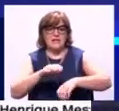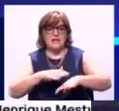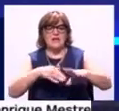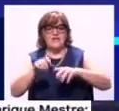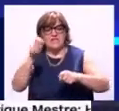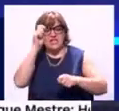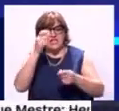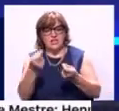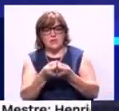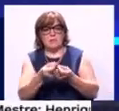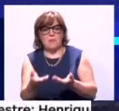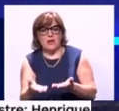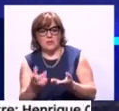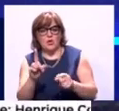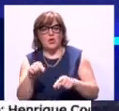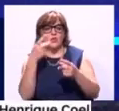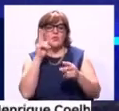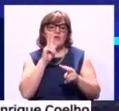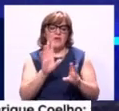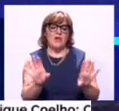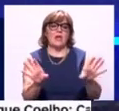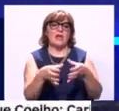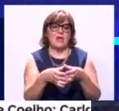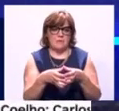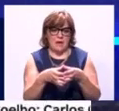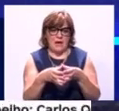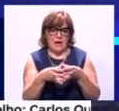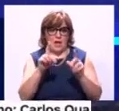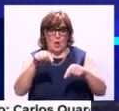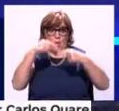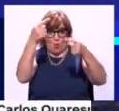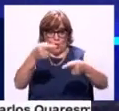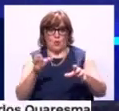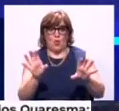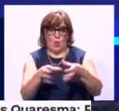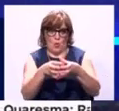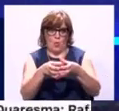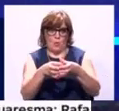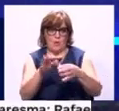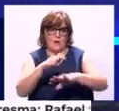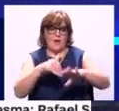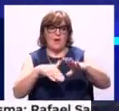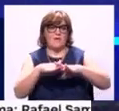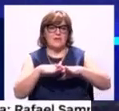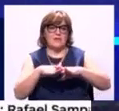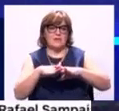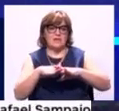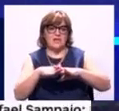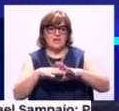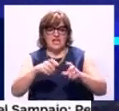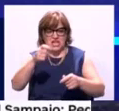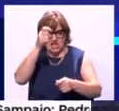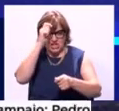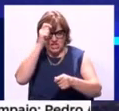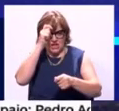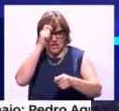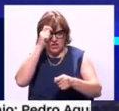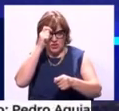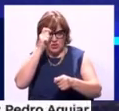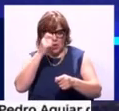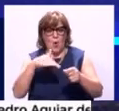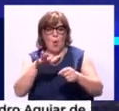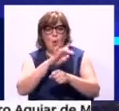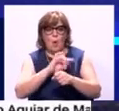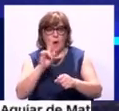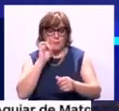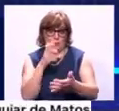fazemos os estágios aqui pertinho. E depois vejo a equipa adversária a fazer um estágio onde a